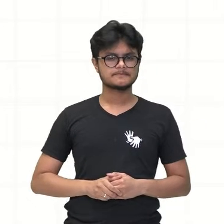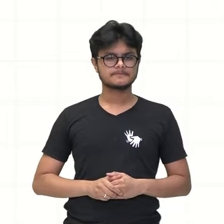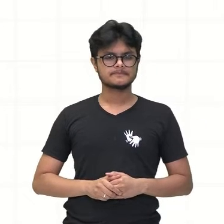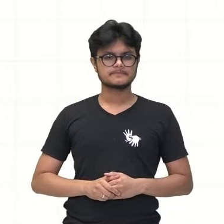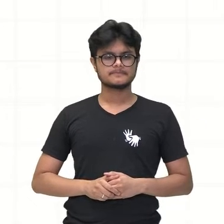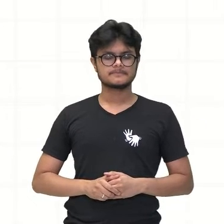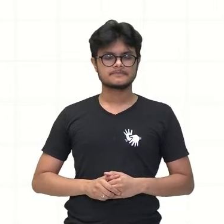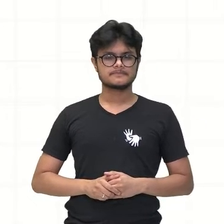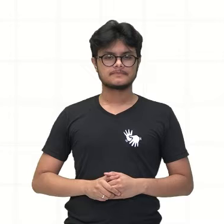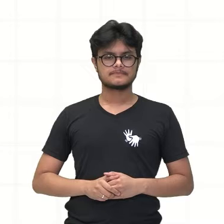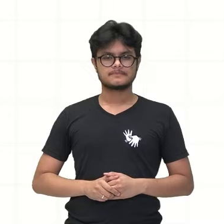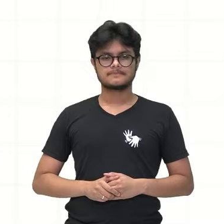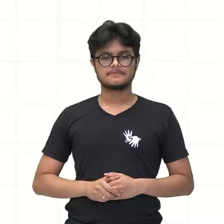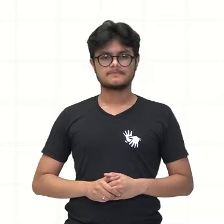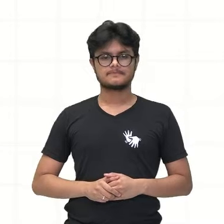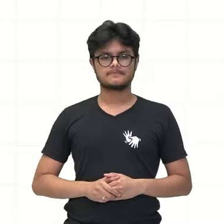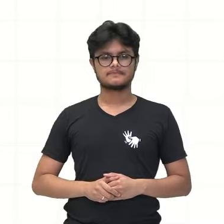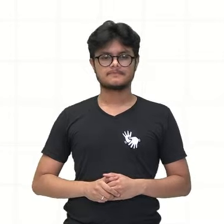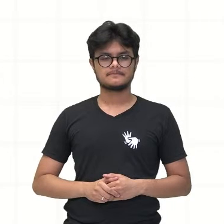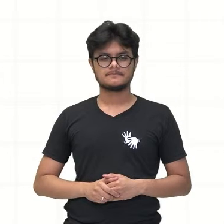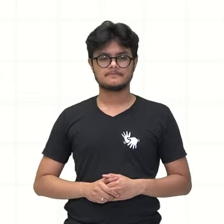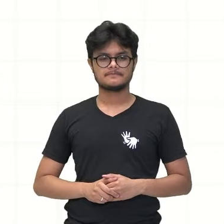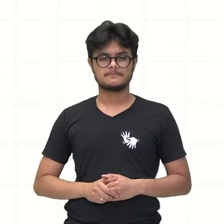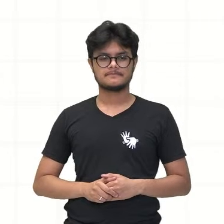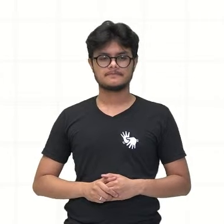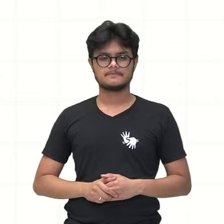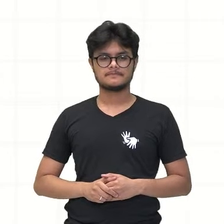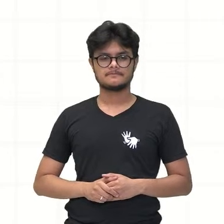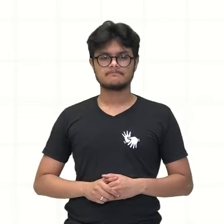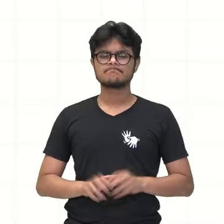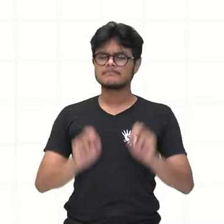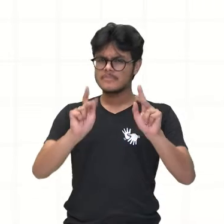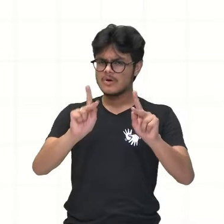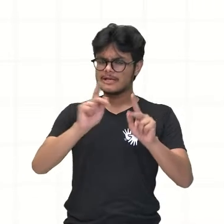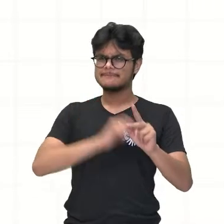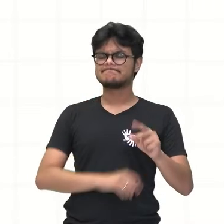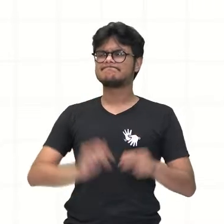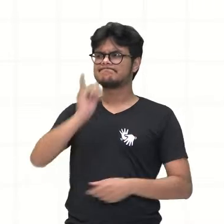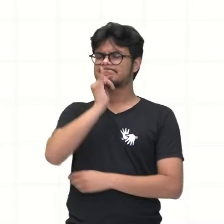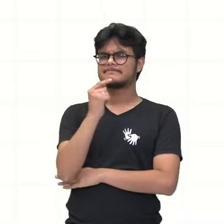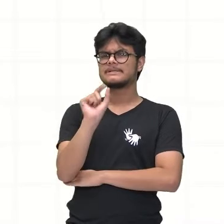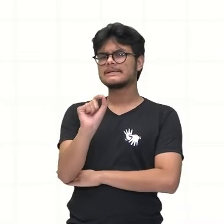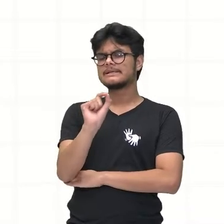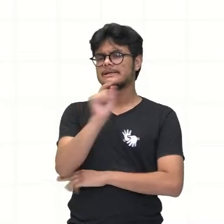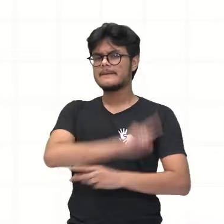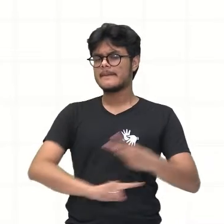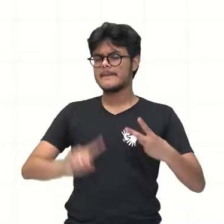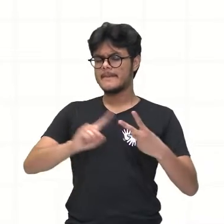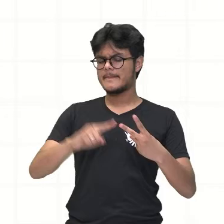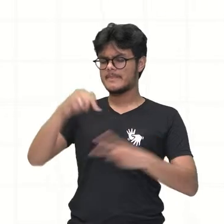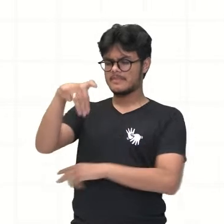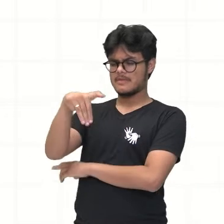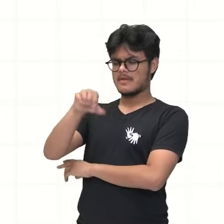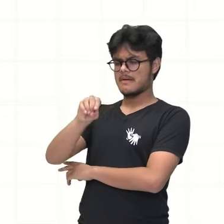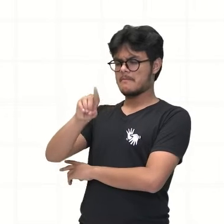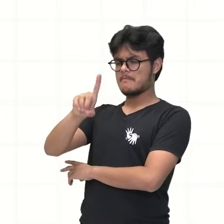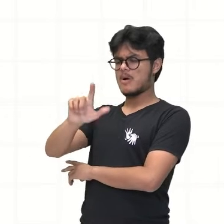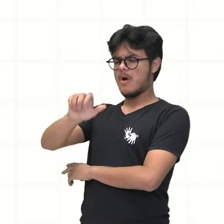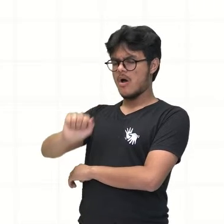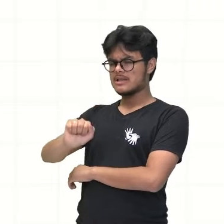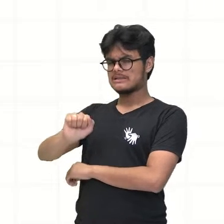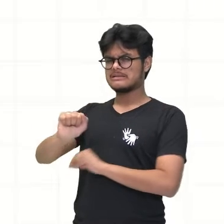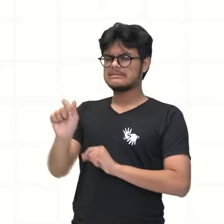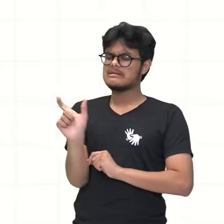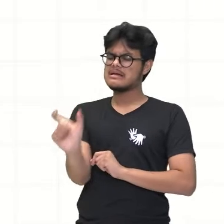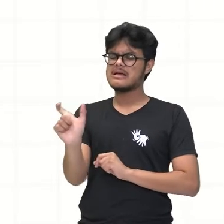né, como a gente já ouve essa palavra aí em notícias, no dia a